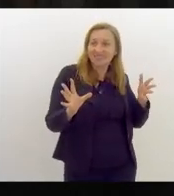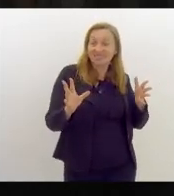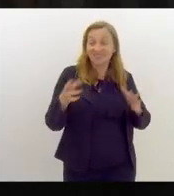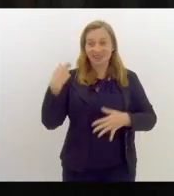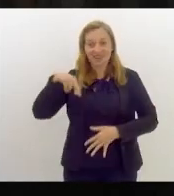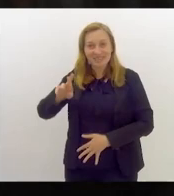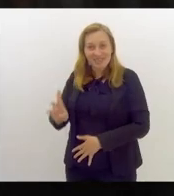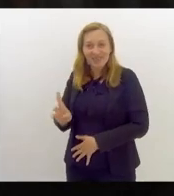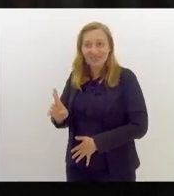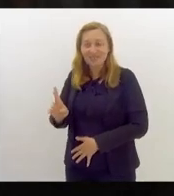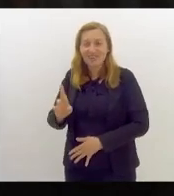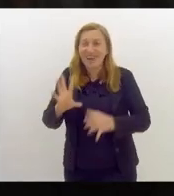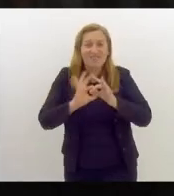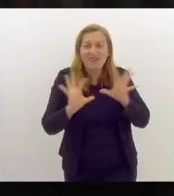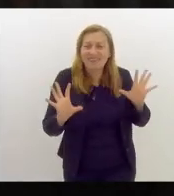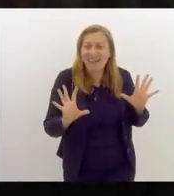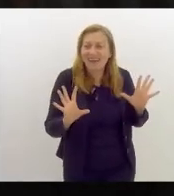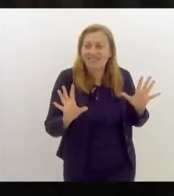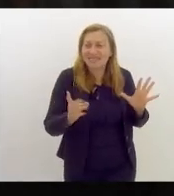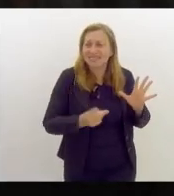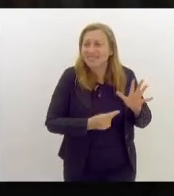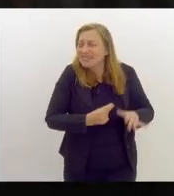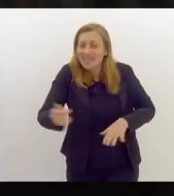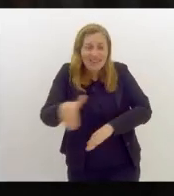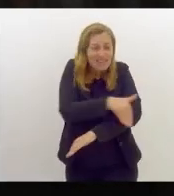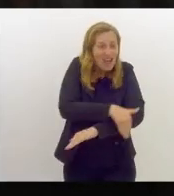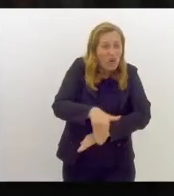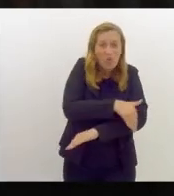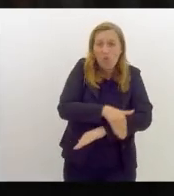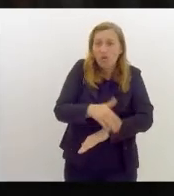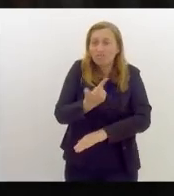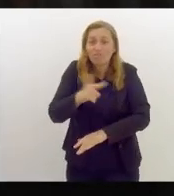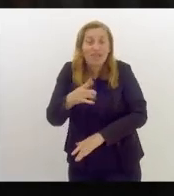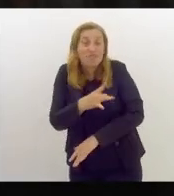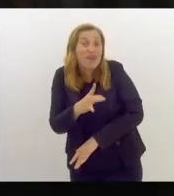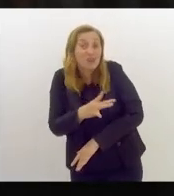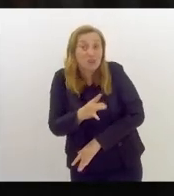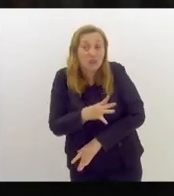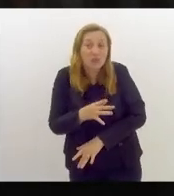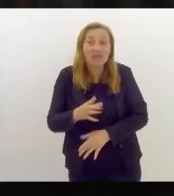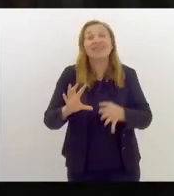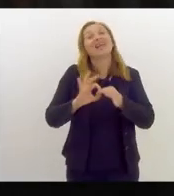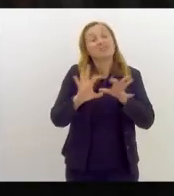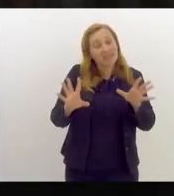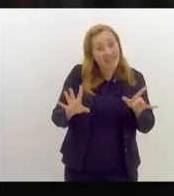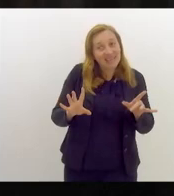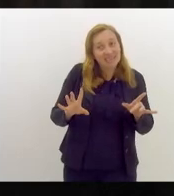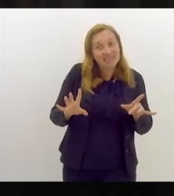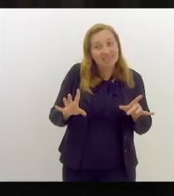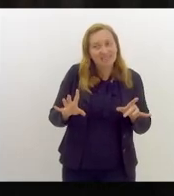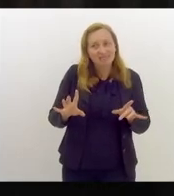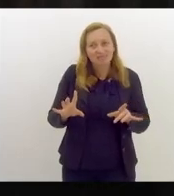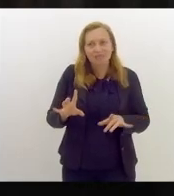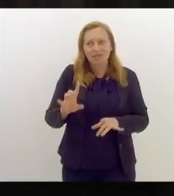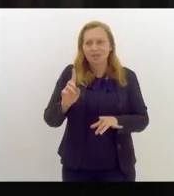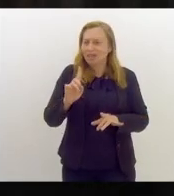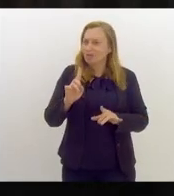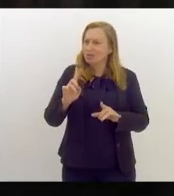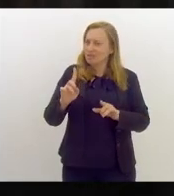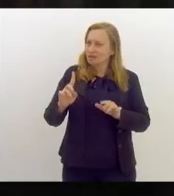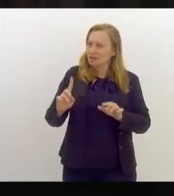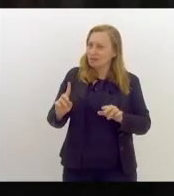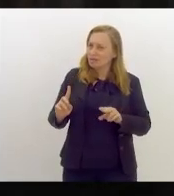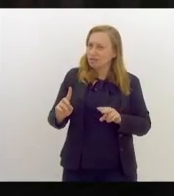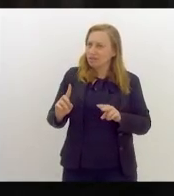religião na Liberdade de sairmos às ruas e não termos medo e na Liberdade de não sermos coagidos